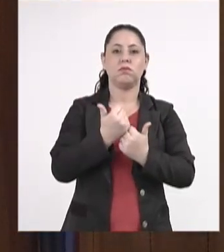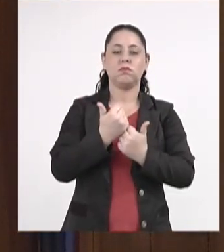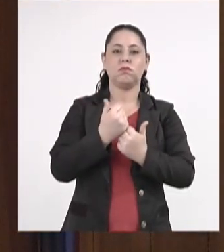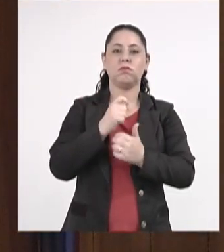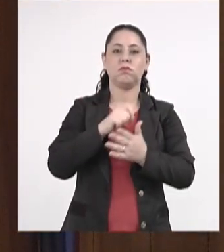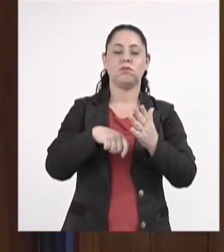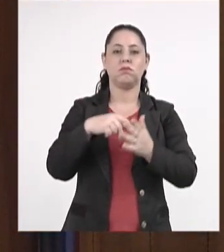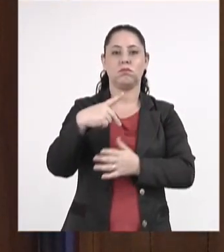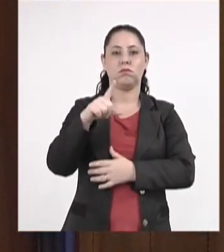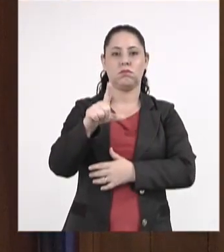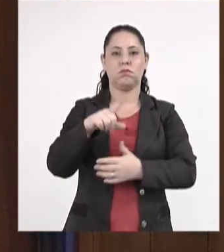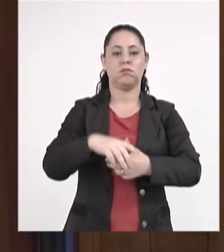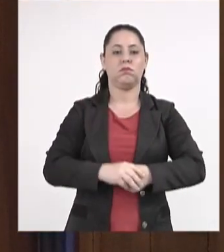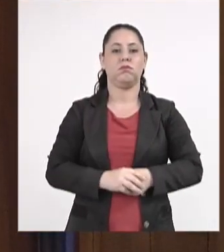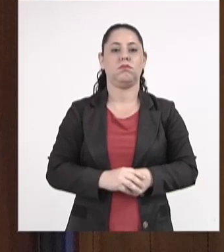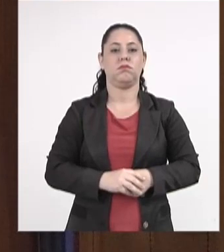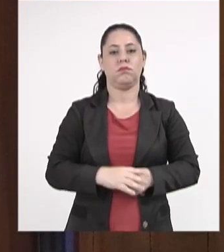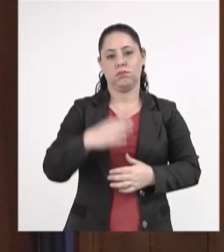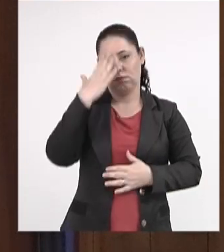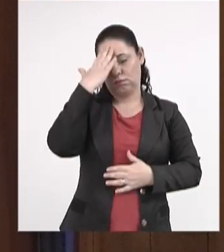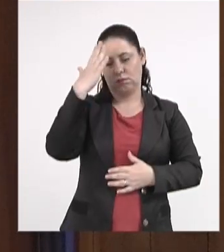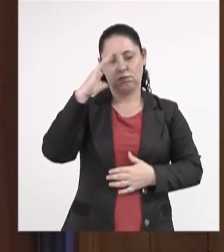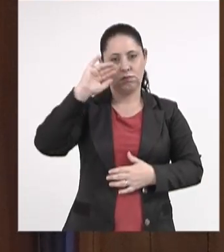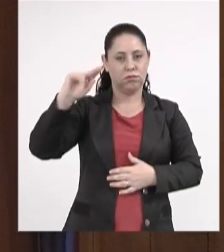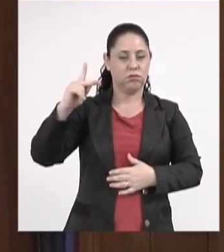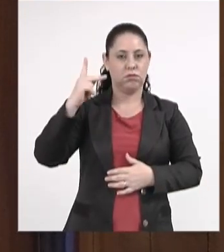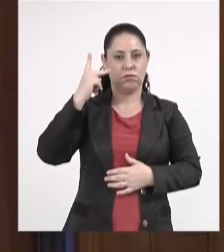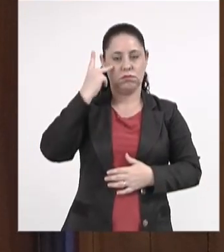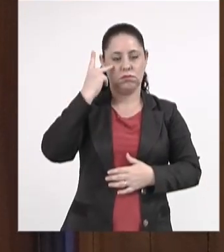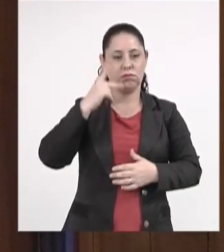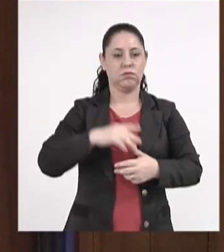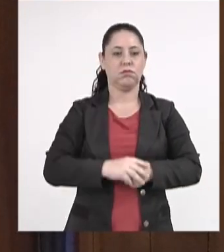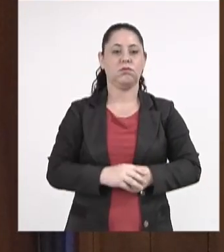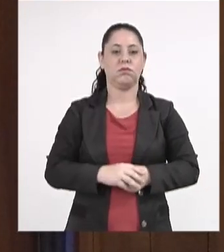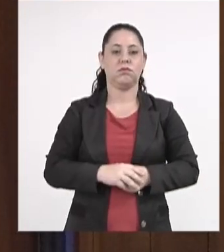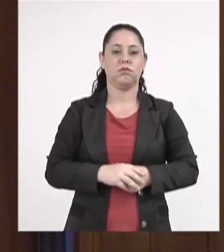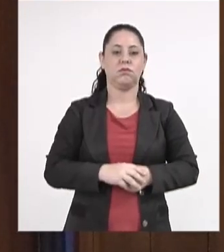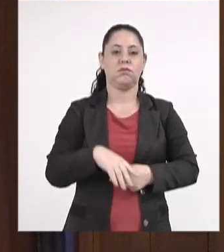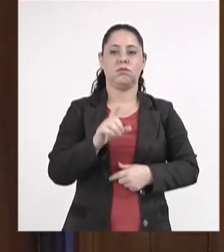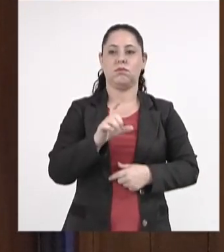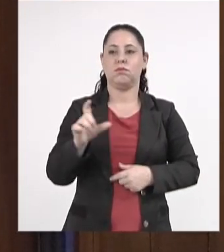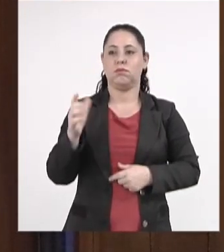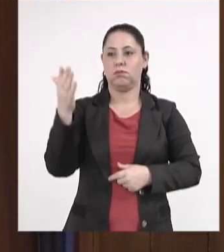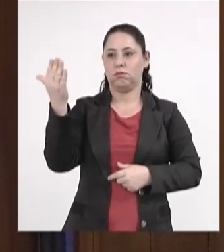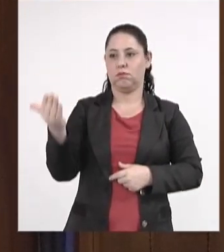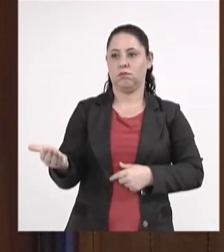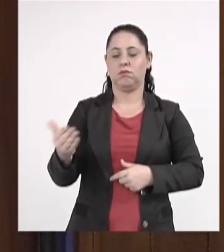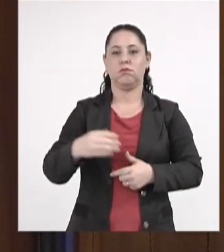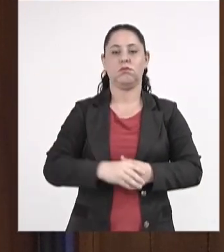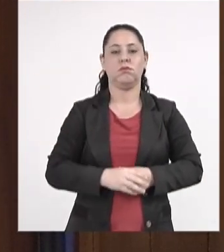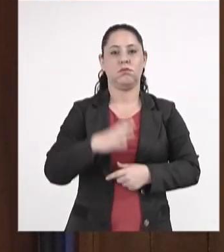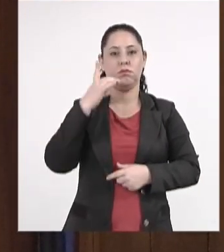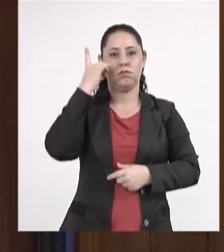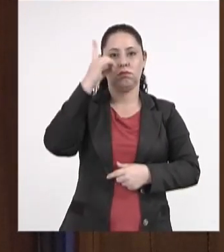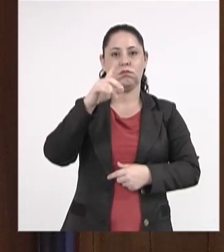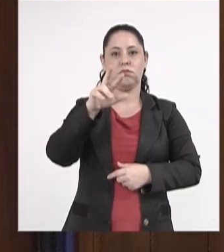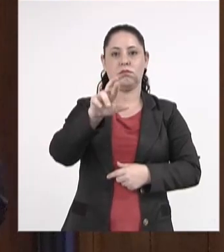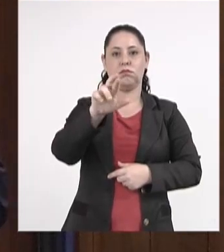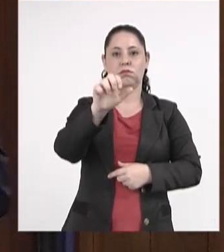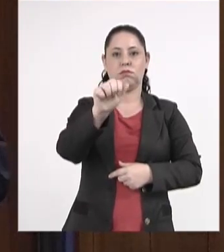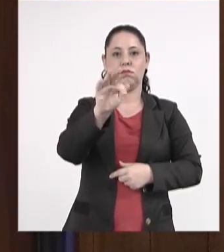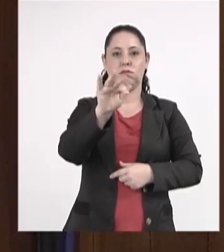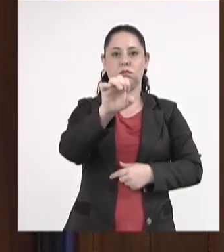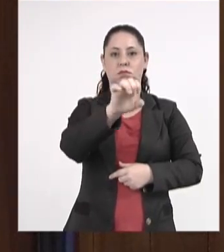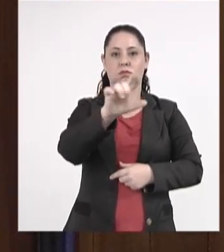sua ficha no partido Liberal Obrigado Deputado João cattan sim Deputado Rafael Tavares